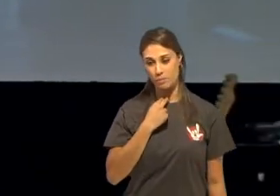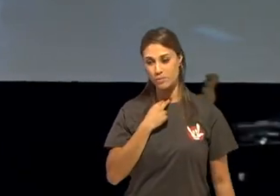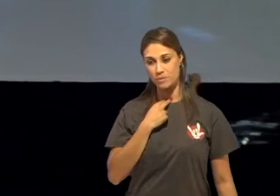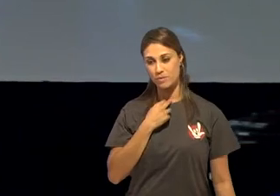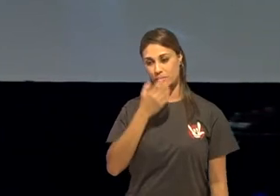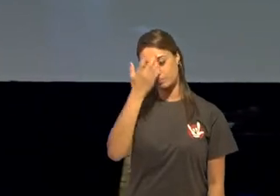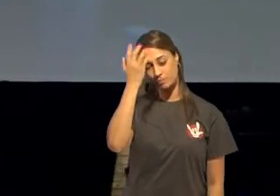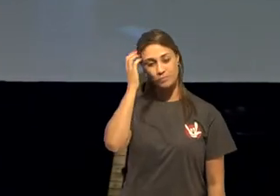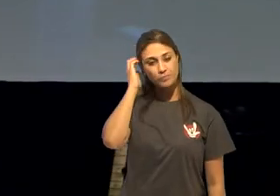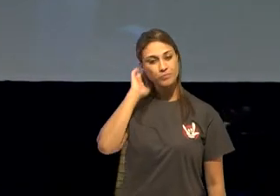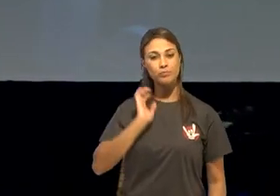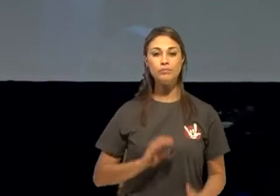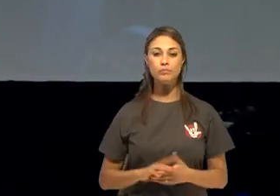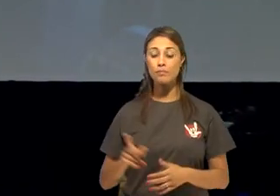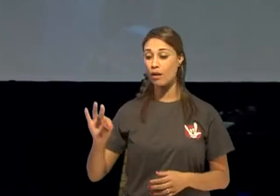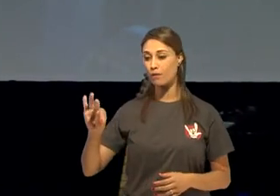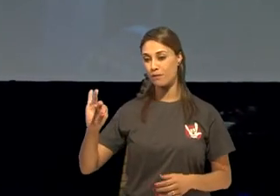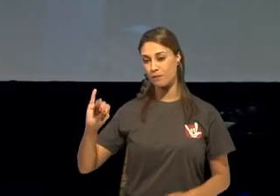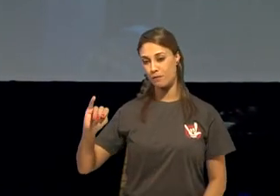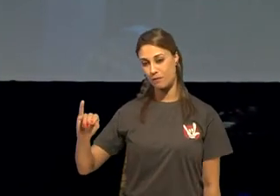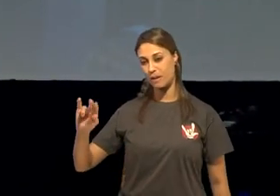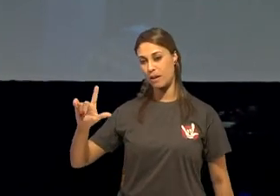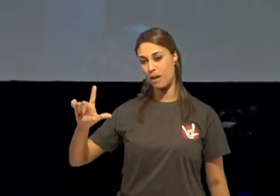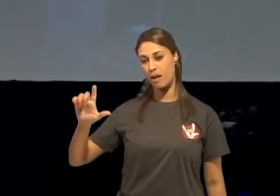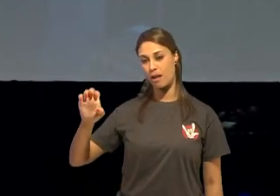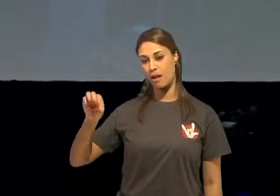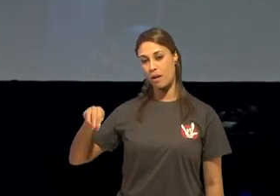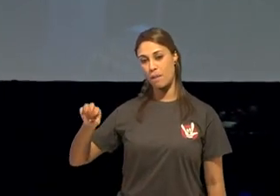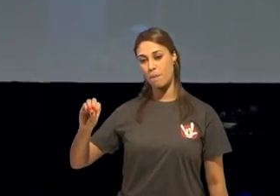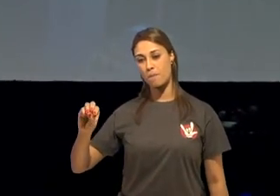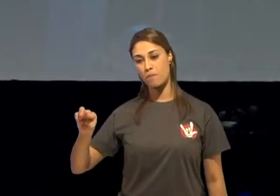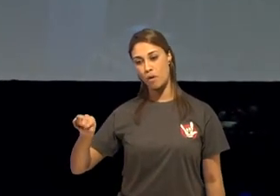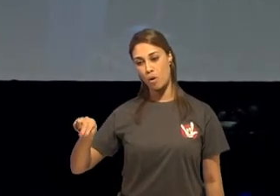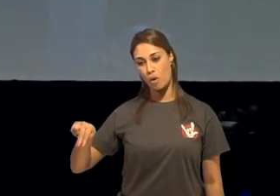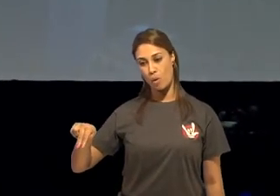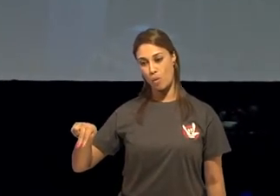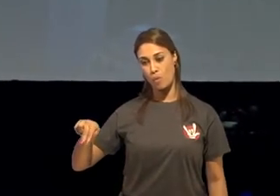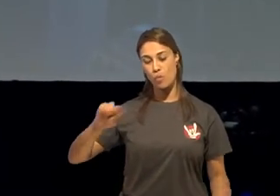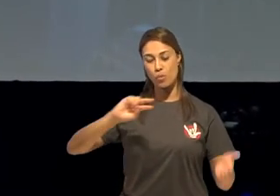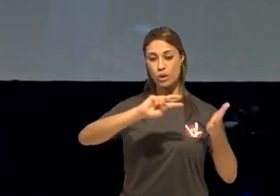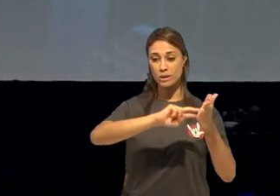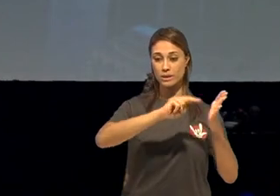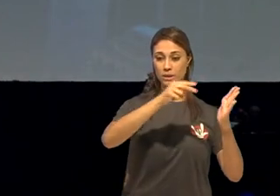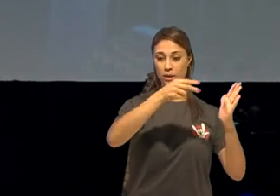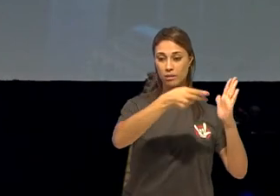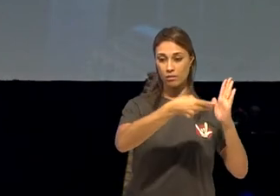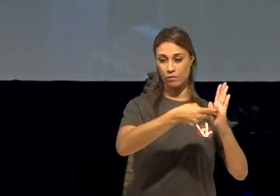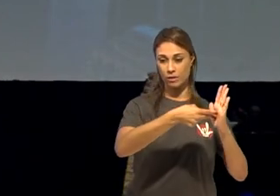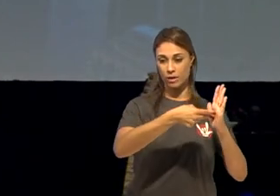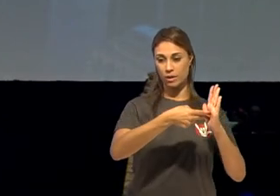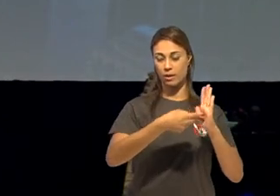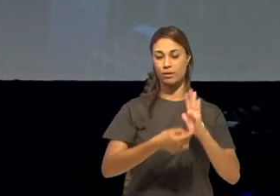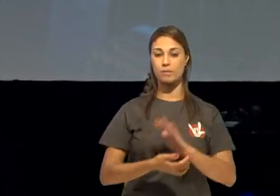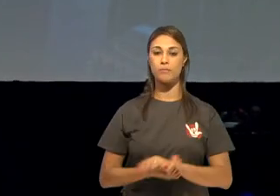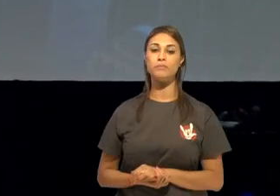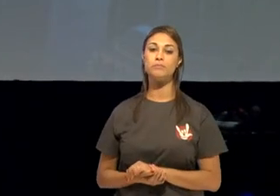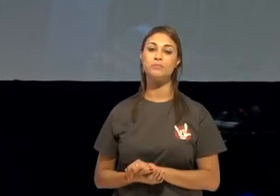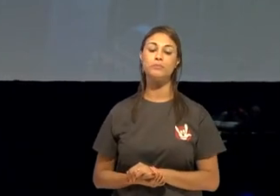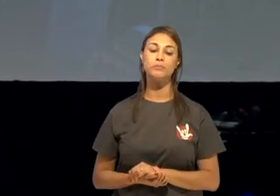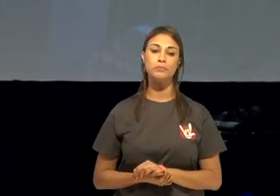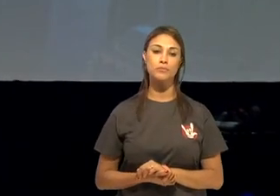Filemon, de trás para frente, ela é... eu não sei falar essa palavra. Ela é a